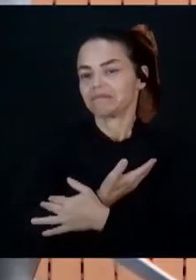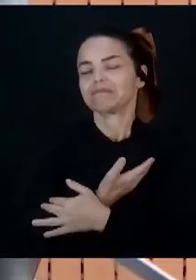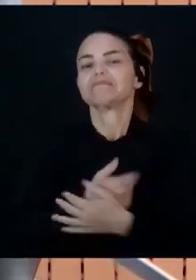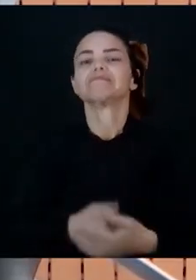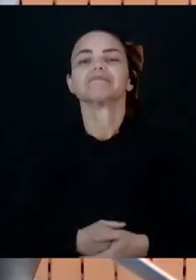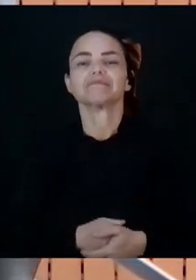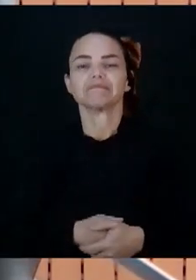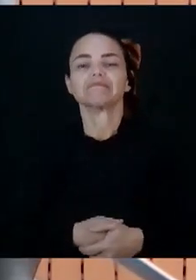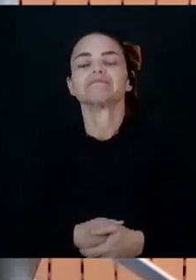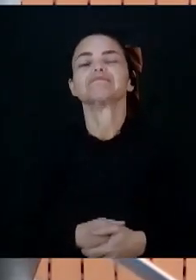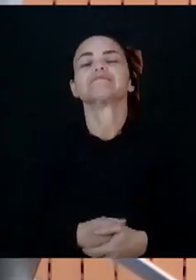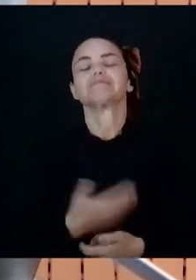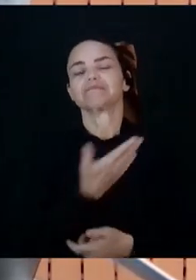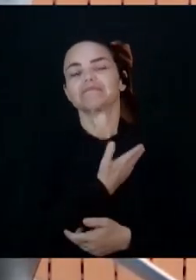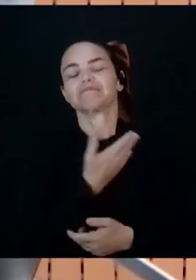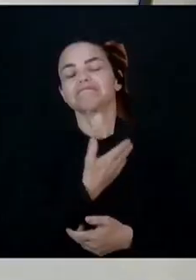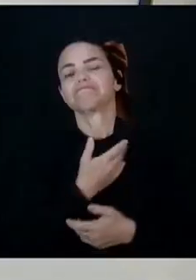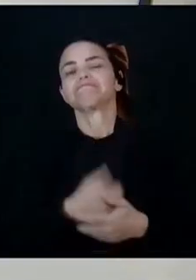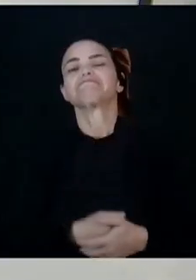colegas,